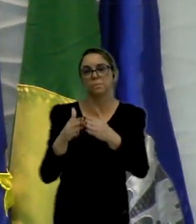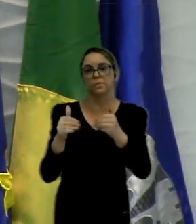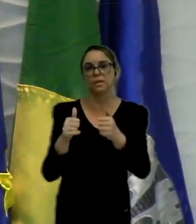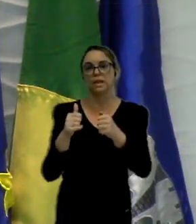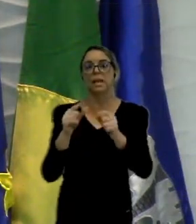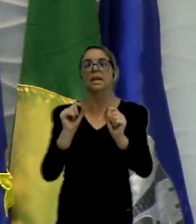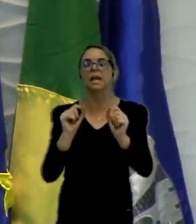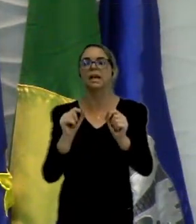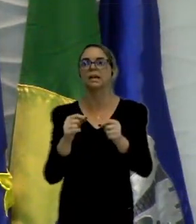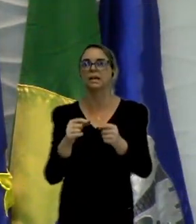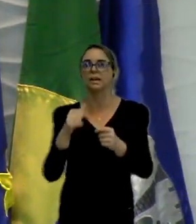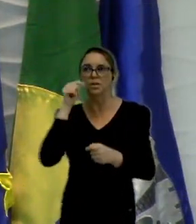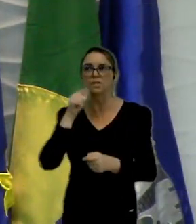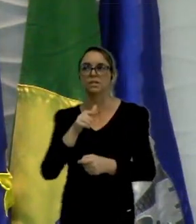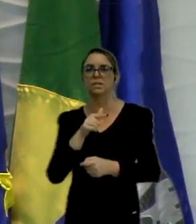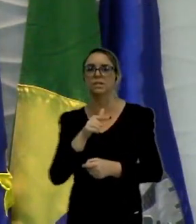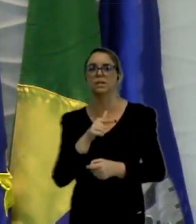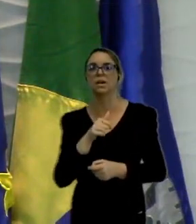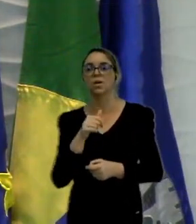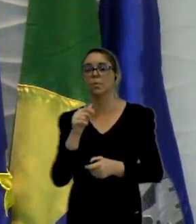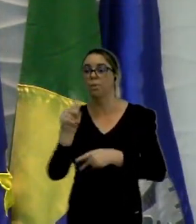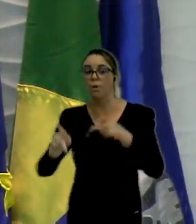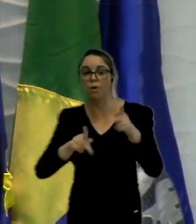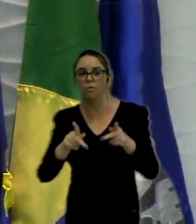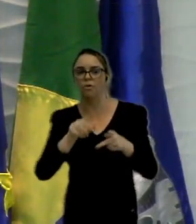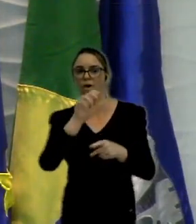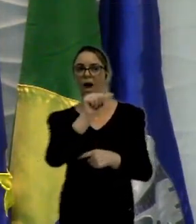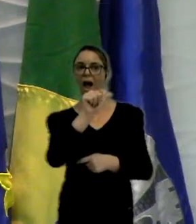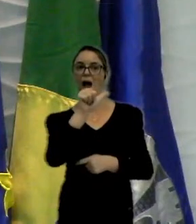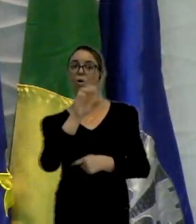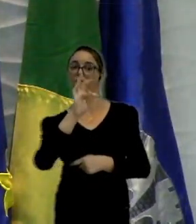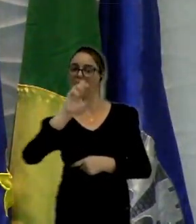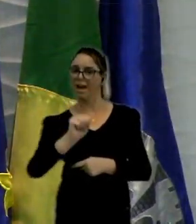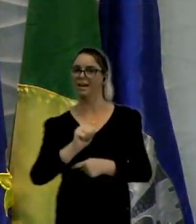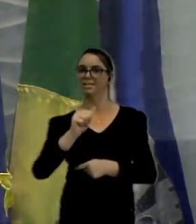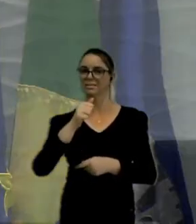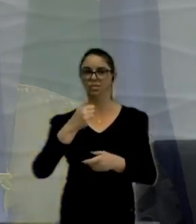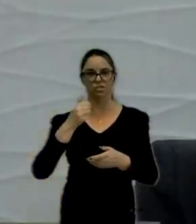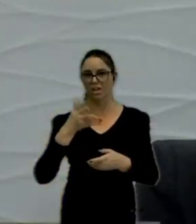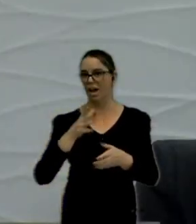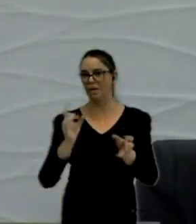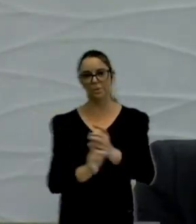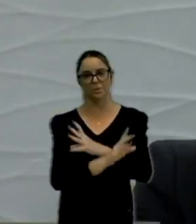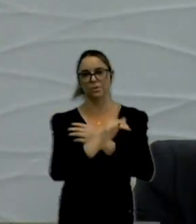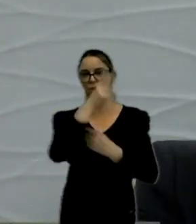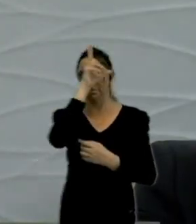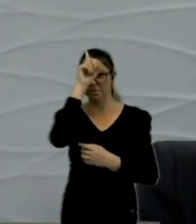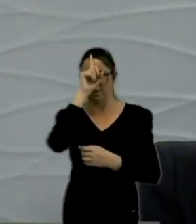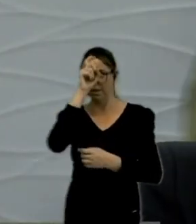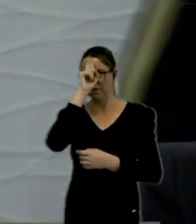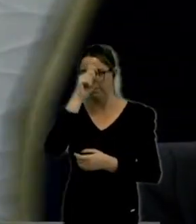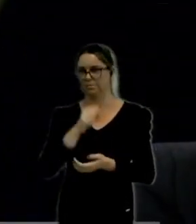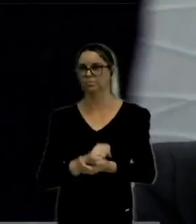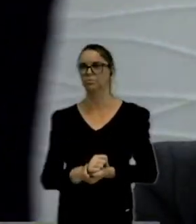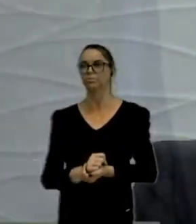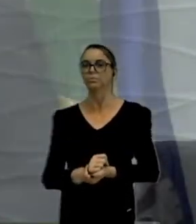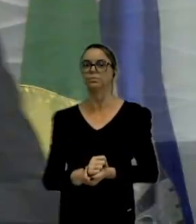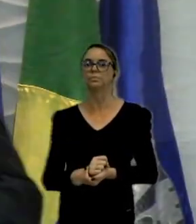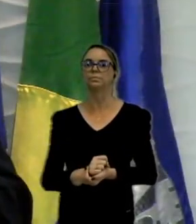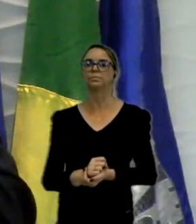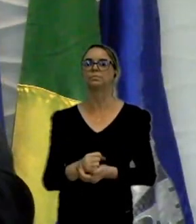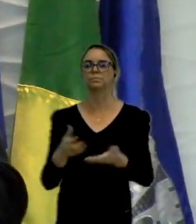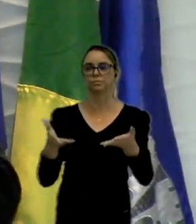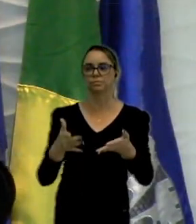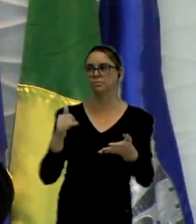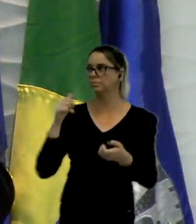isso é a população que está de alta em outras cidades. Discutindo o vereador Nilton da Rádio.